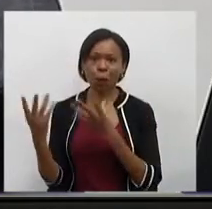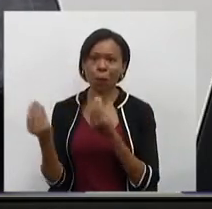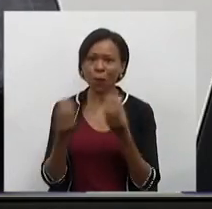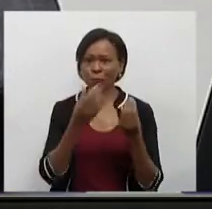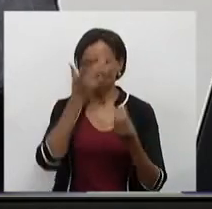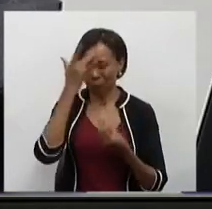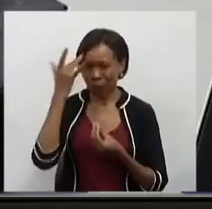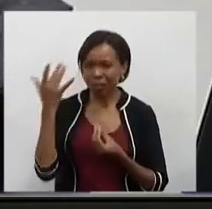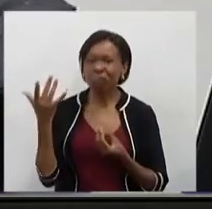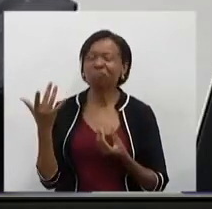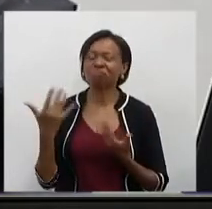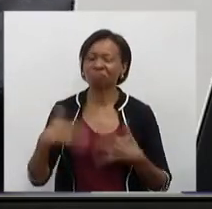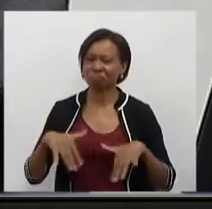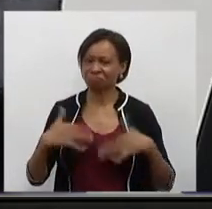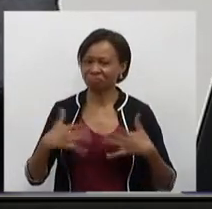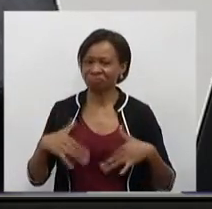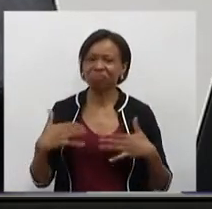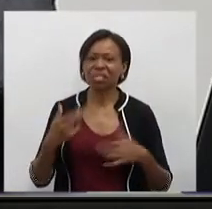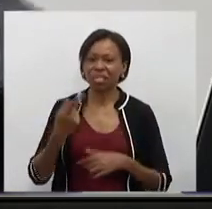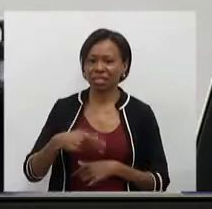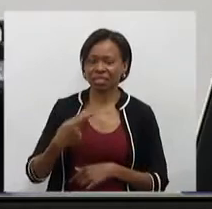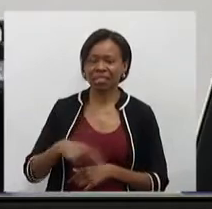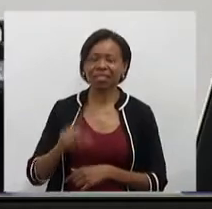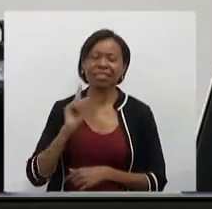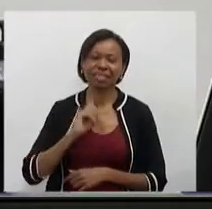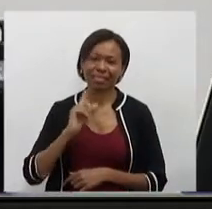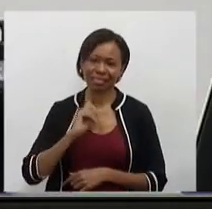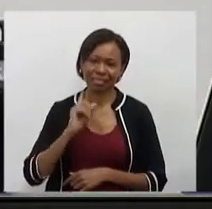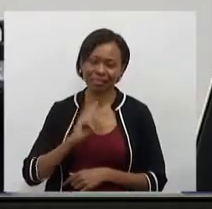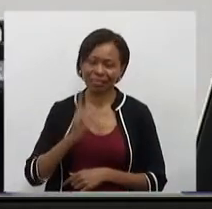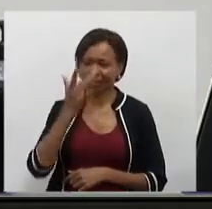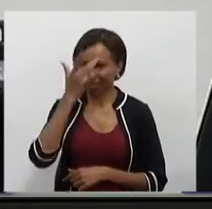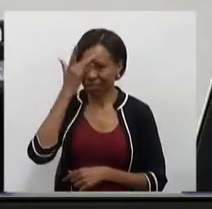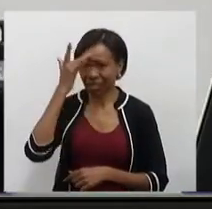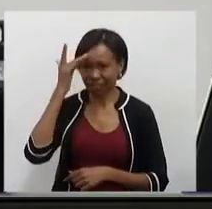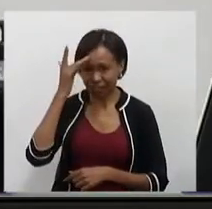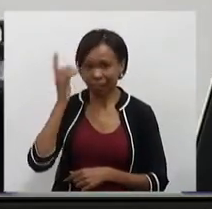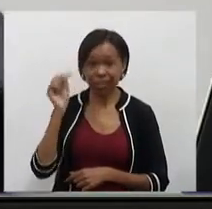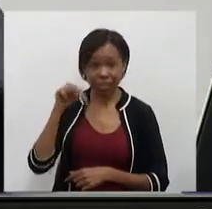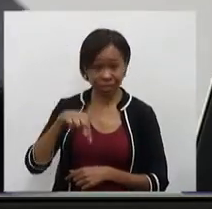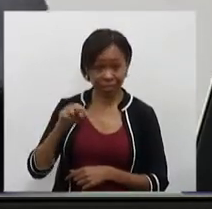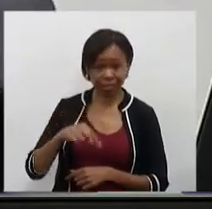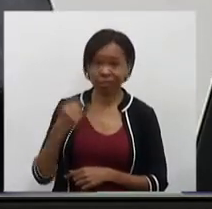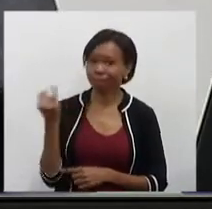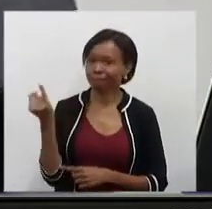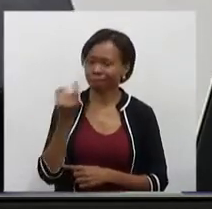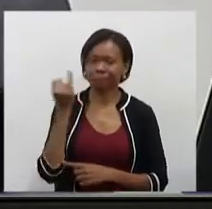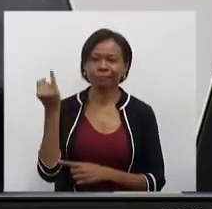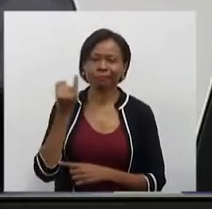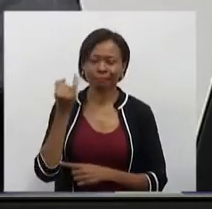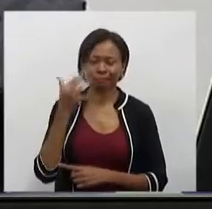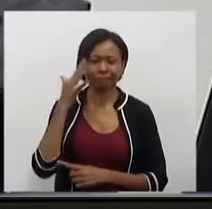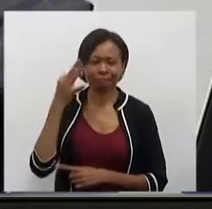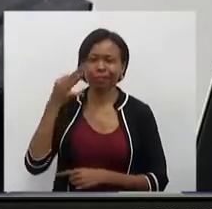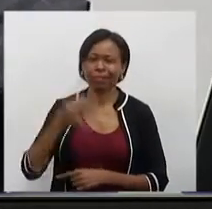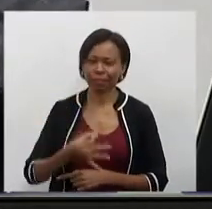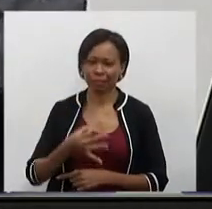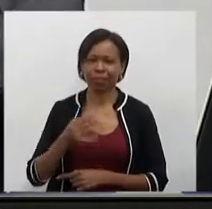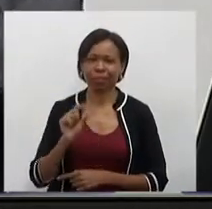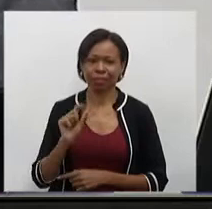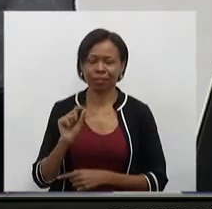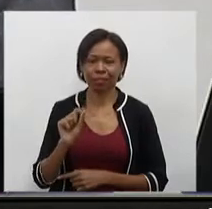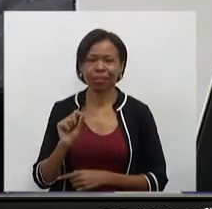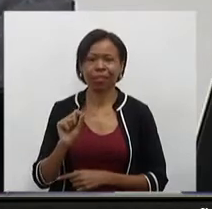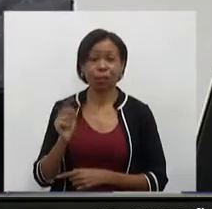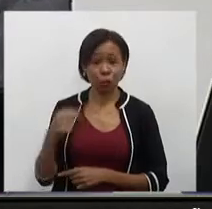qualidade, né? Pessoas do nosso Estado hoje que tiveram aqui. Foi muito importante, tenho certeza que não só